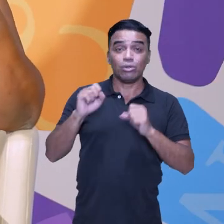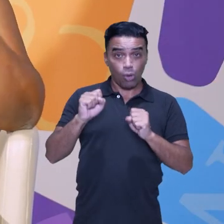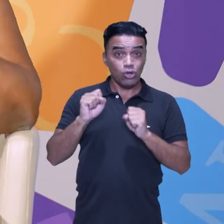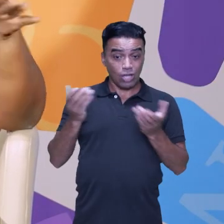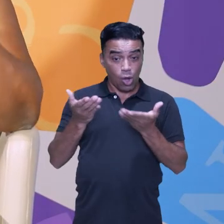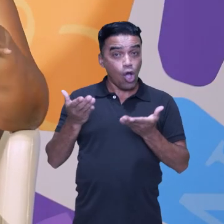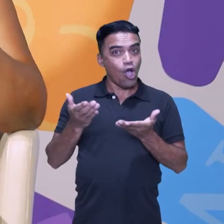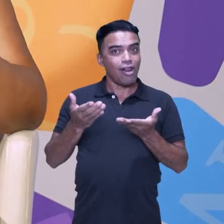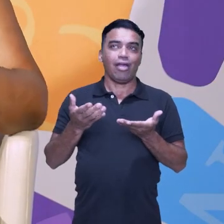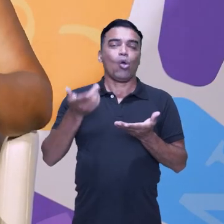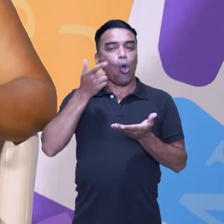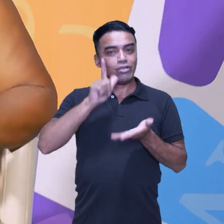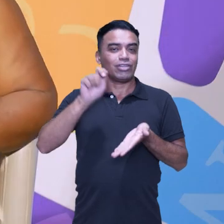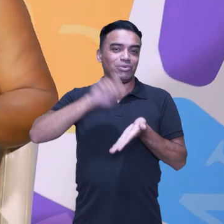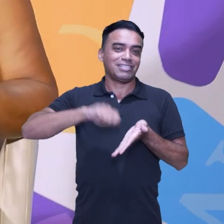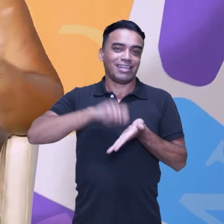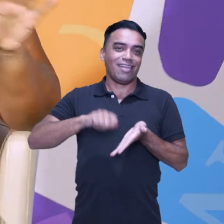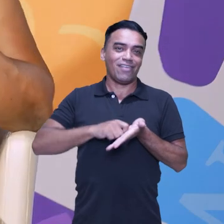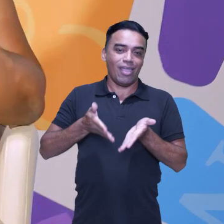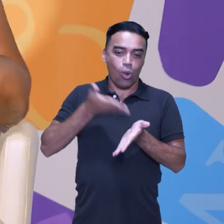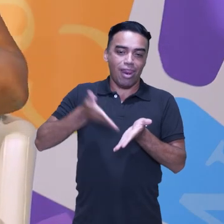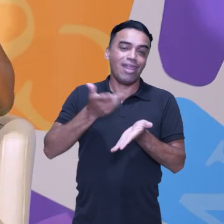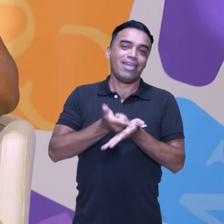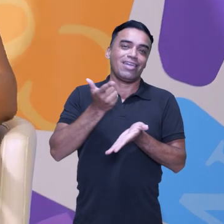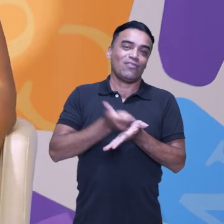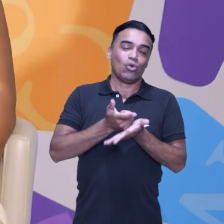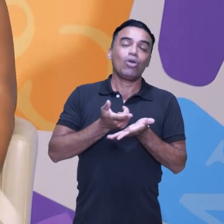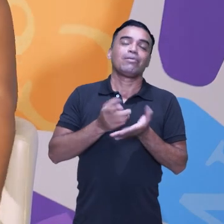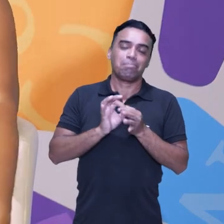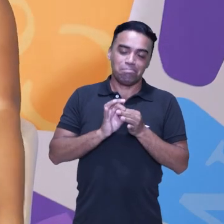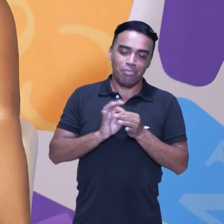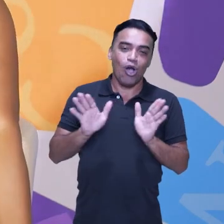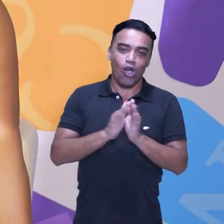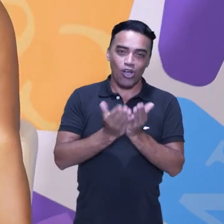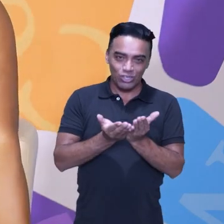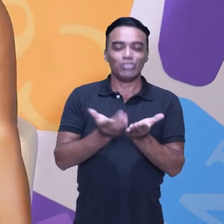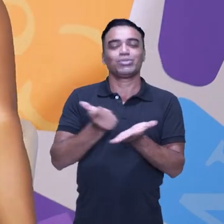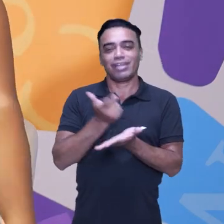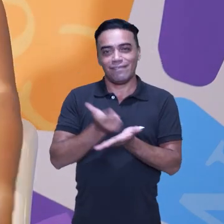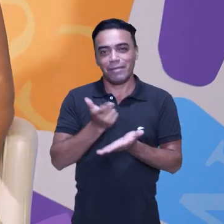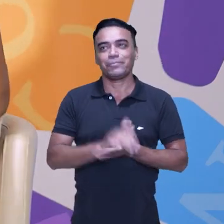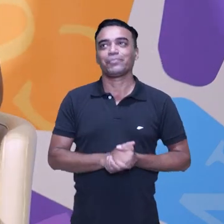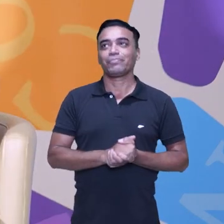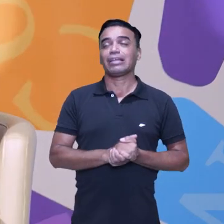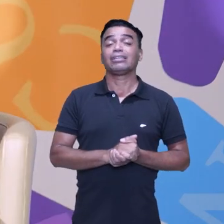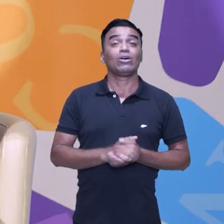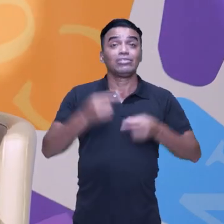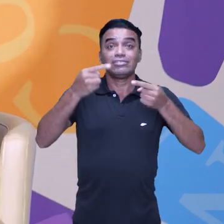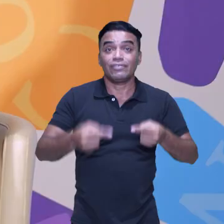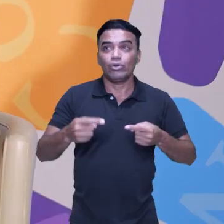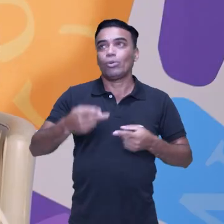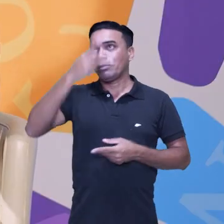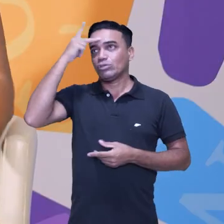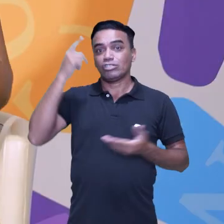livro. Agora eu tenho certeza disso. Se eu já queria escrever um livro, agora eu posso. E foi muito desafiador, né? Porque pessoas que a gente convidou, que a